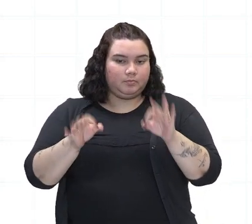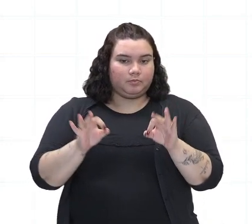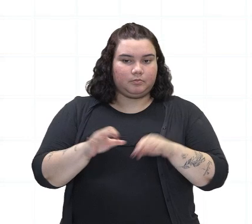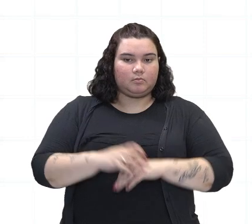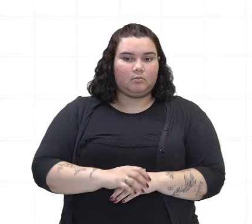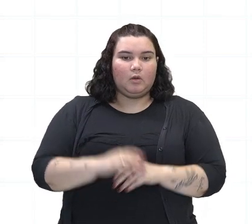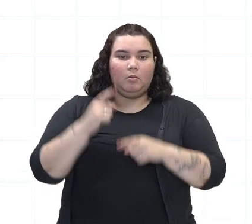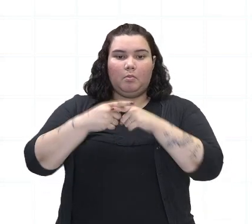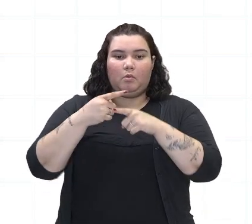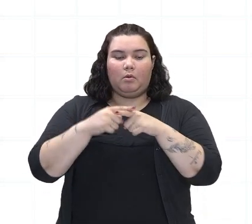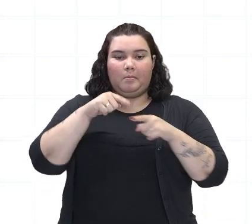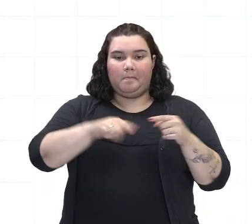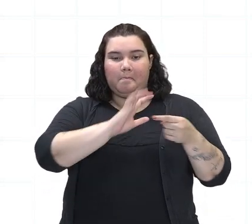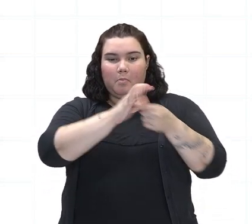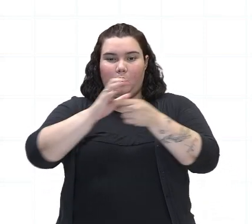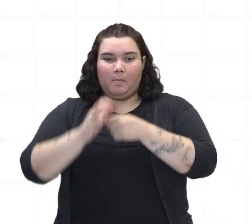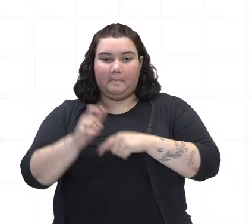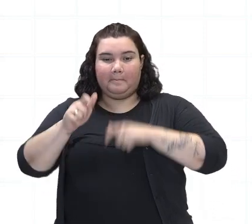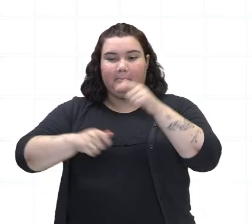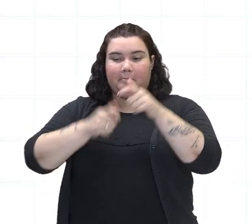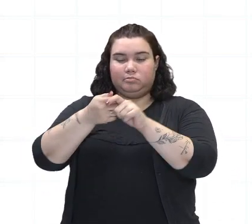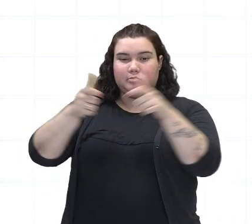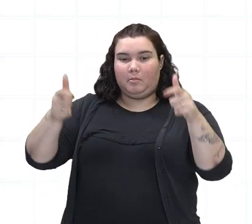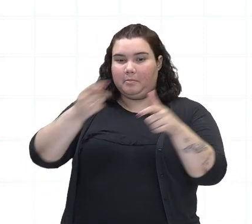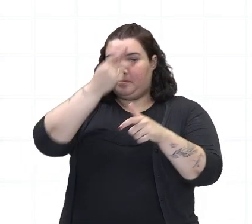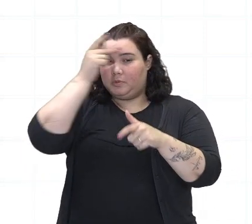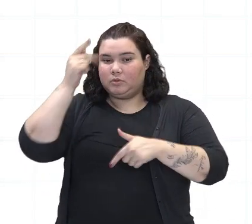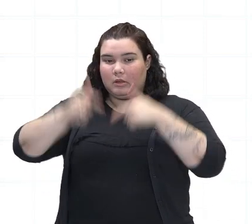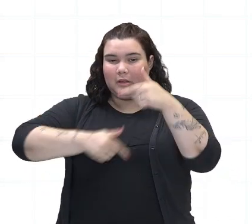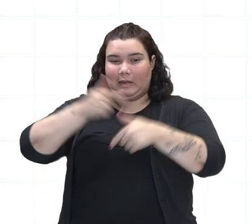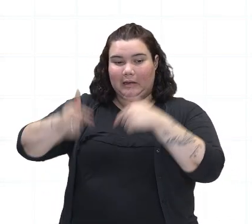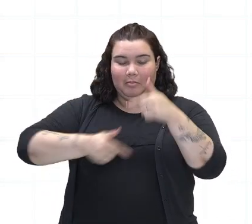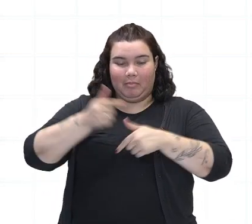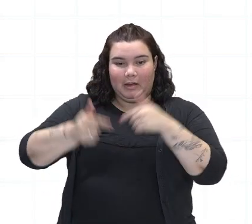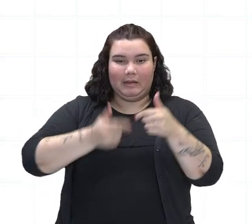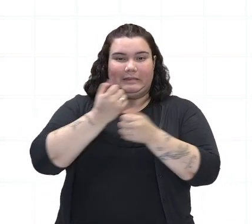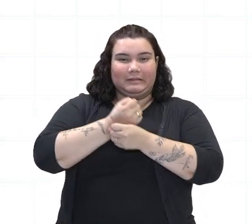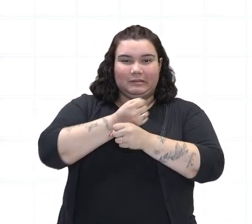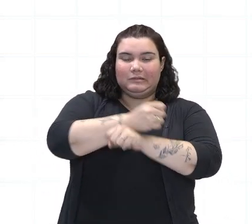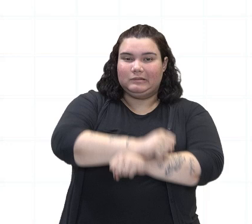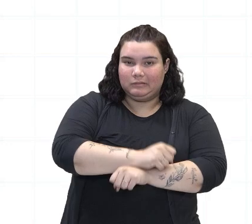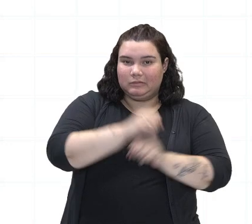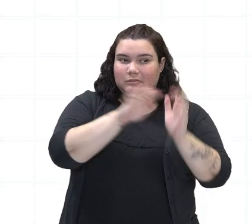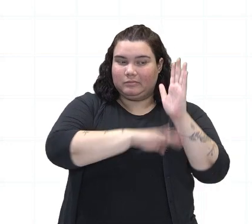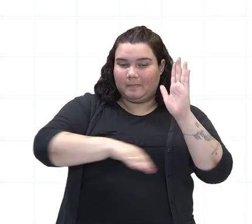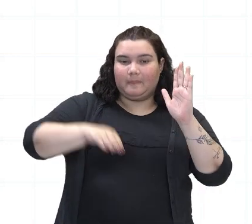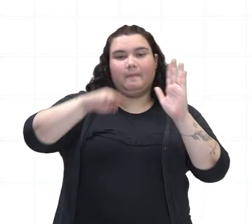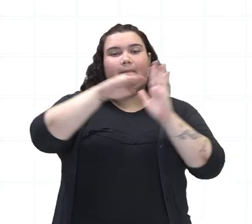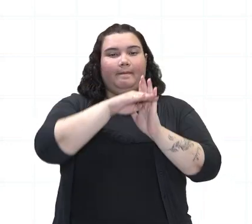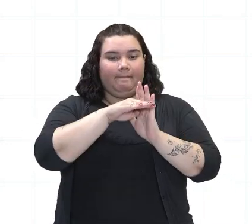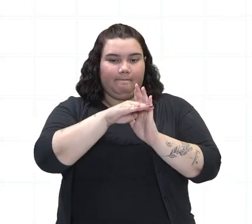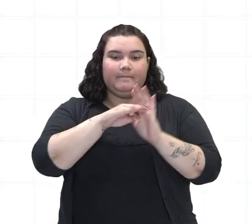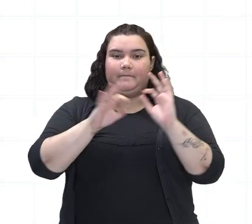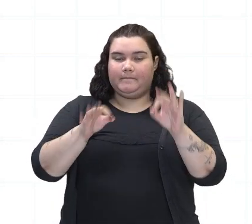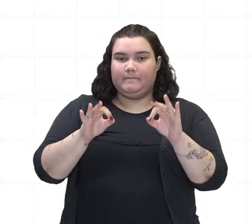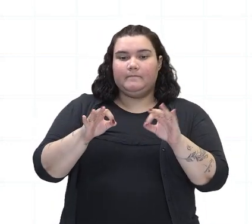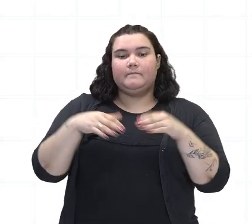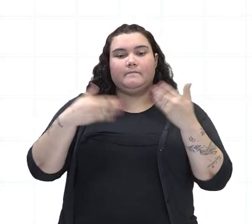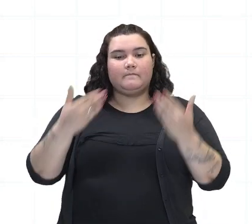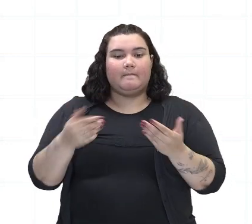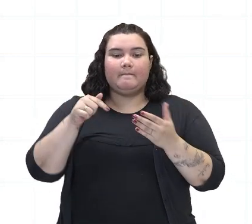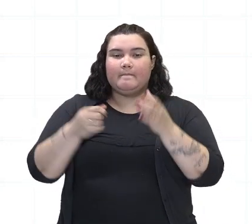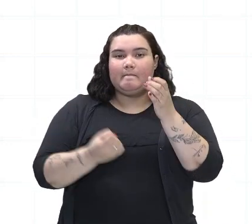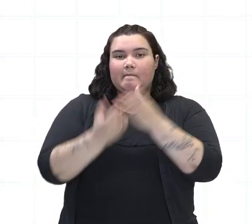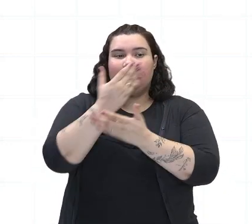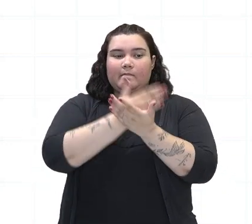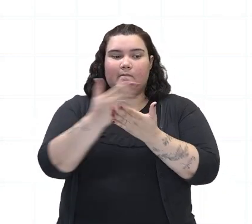Isso porque, com o advento das máquinas modernas, muitos trabalhadores tiveram as suas jornadas aumentadas consideravelmente, o que